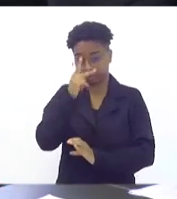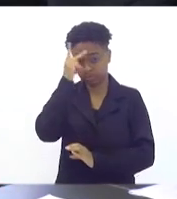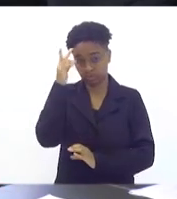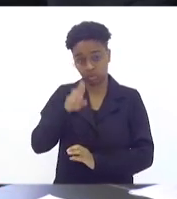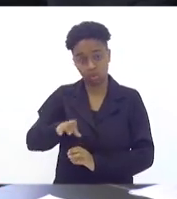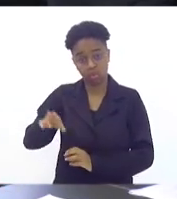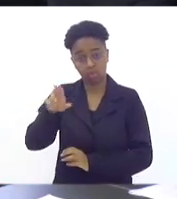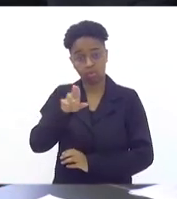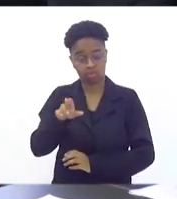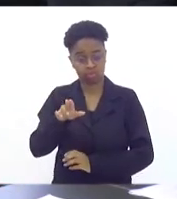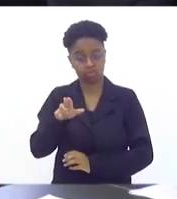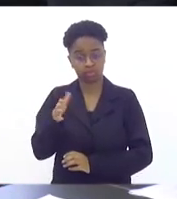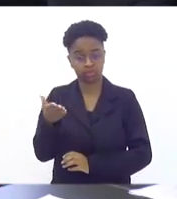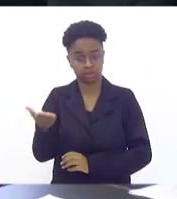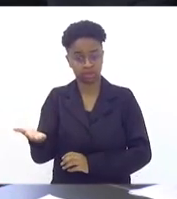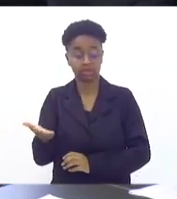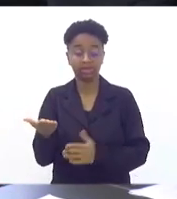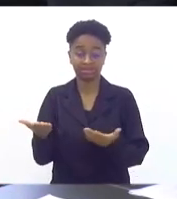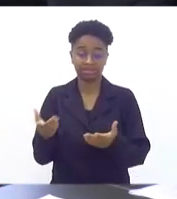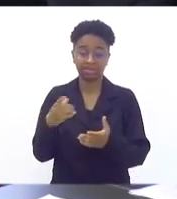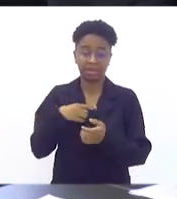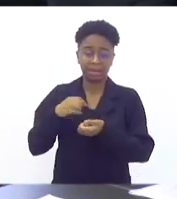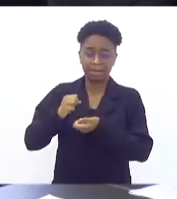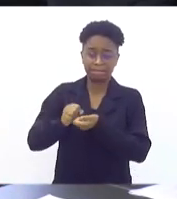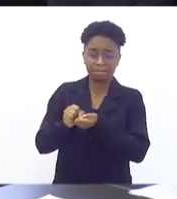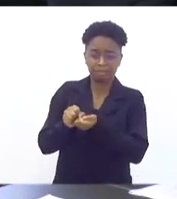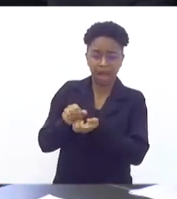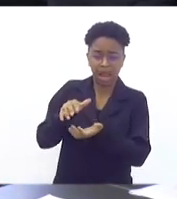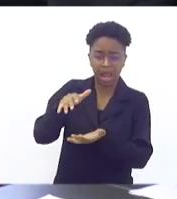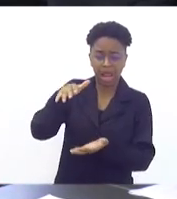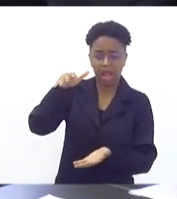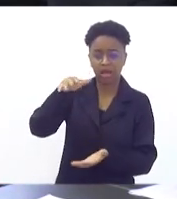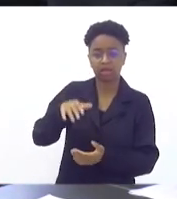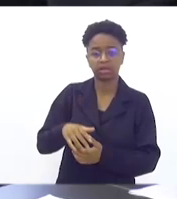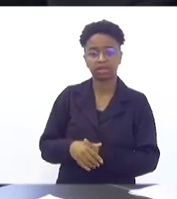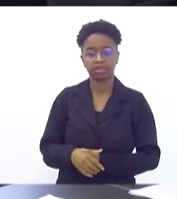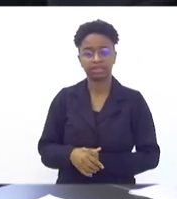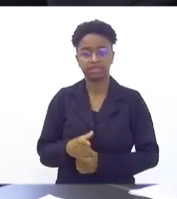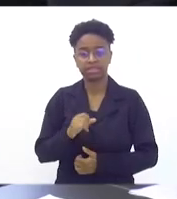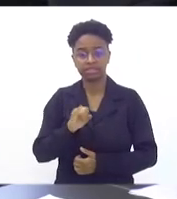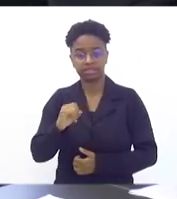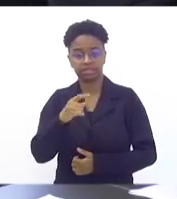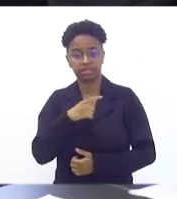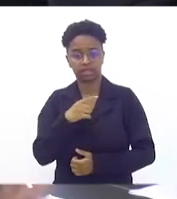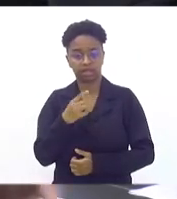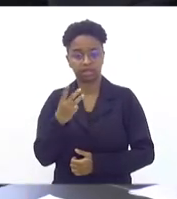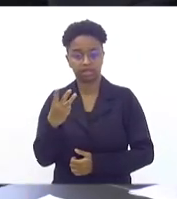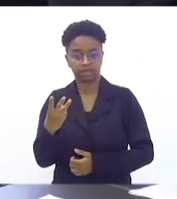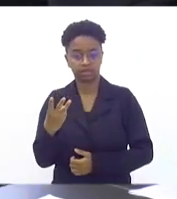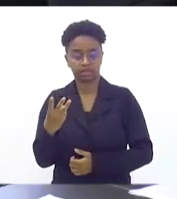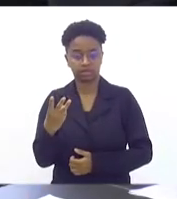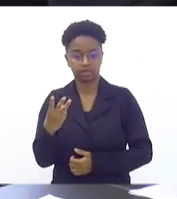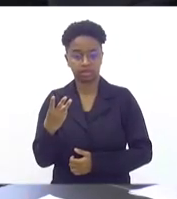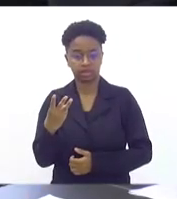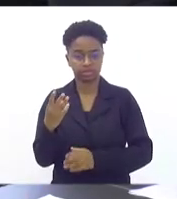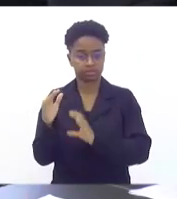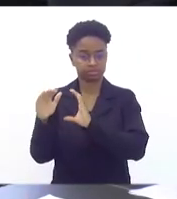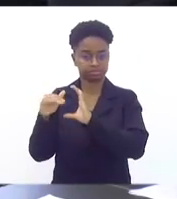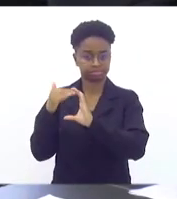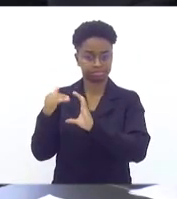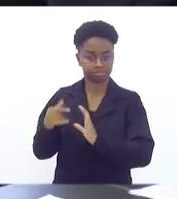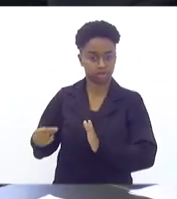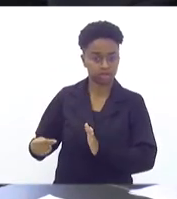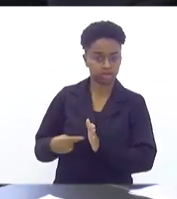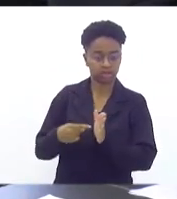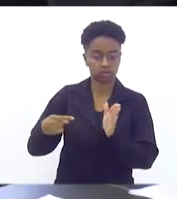dos serviços e os números são impressionantes a cada três vezes que recebemos alguma